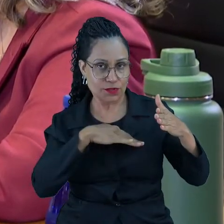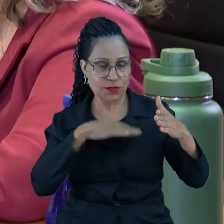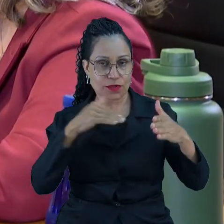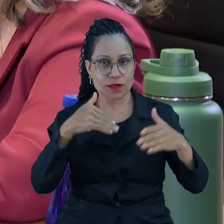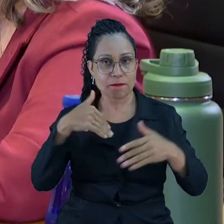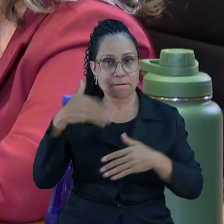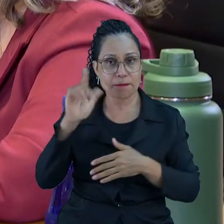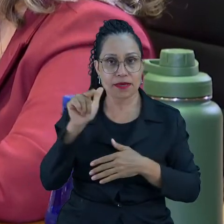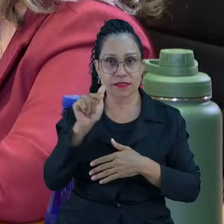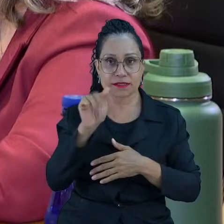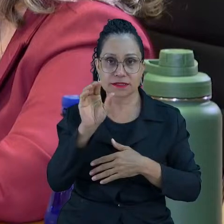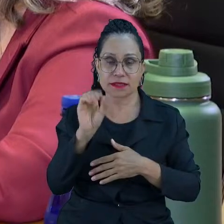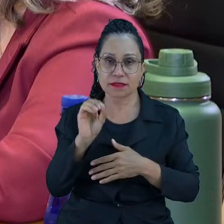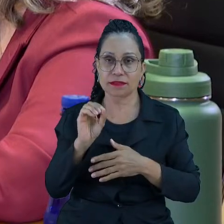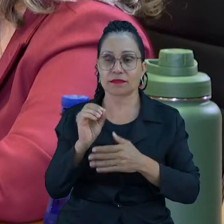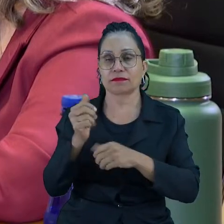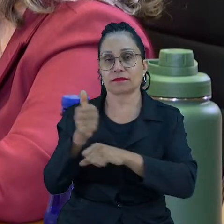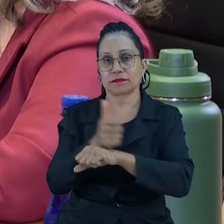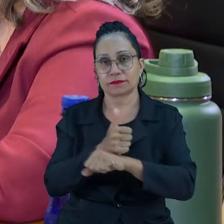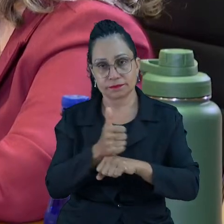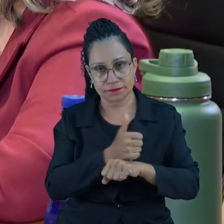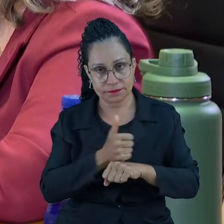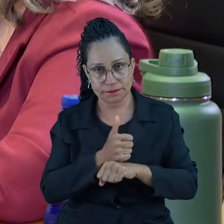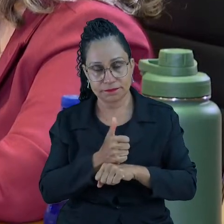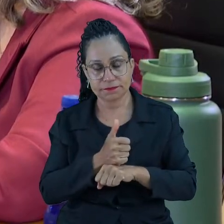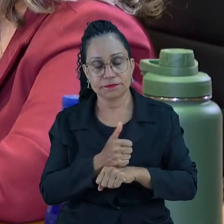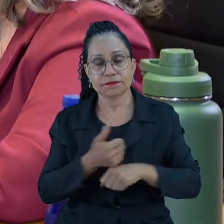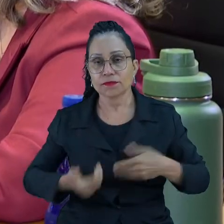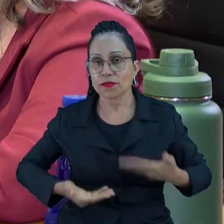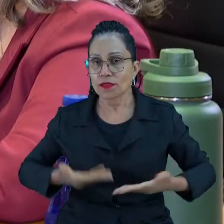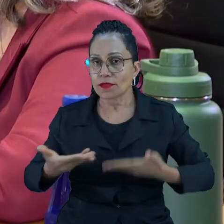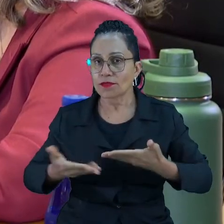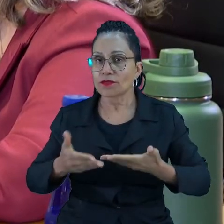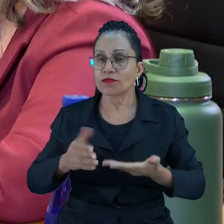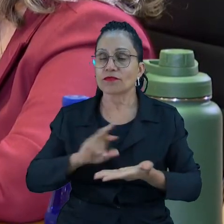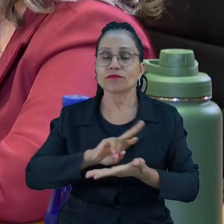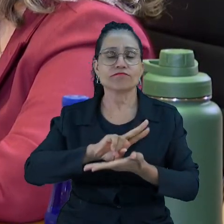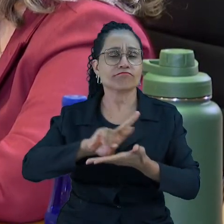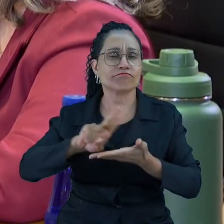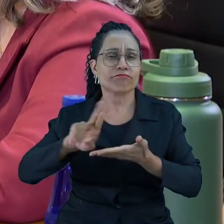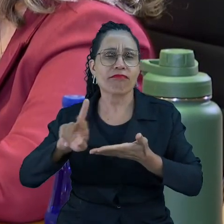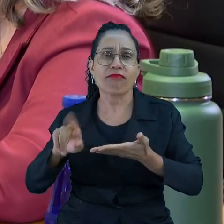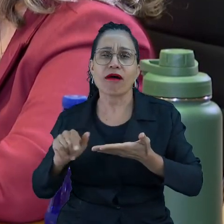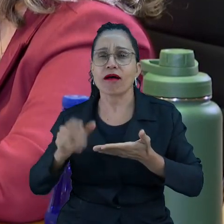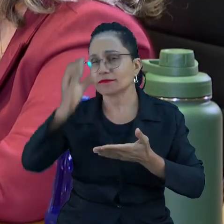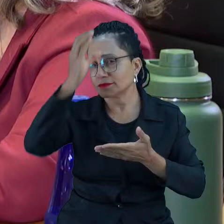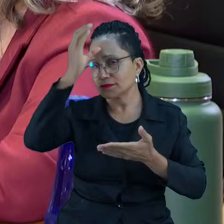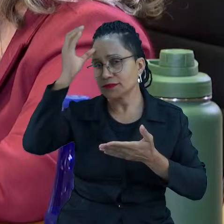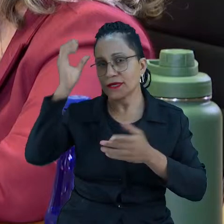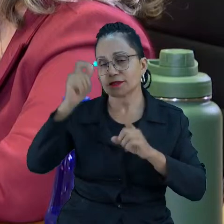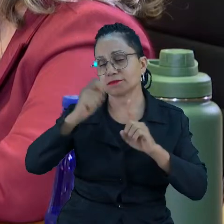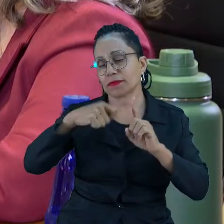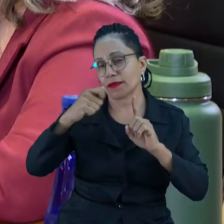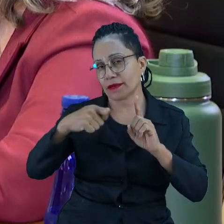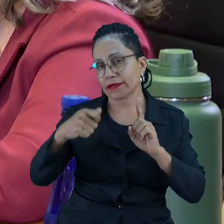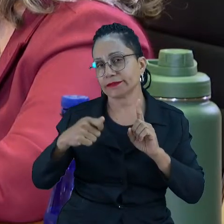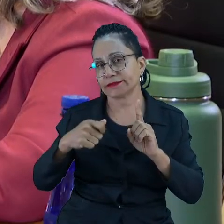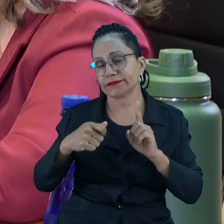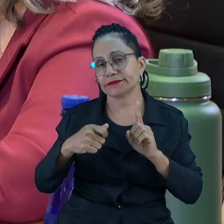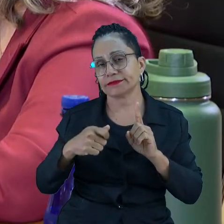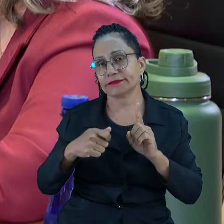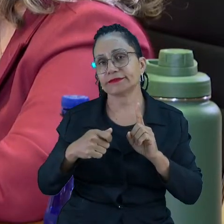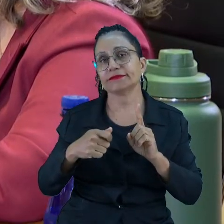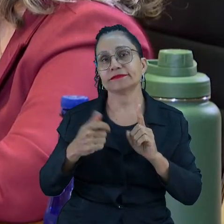70 colaboradores, né, e a gente recebe milhares de clientes por mês, então essa relação a